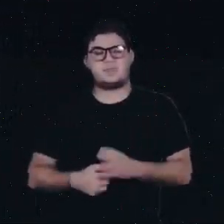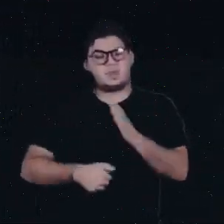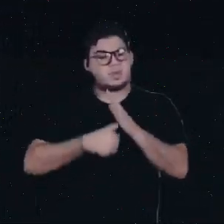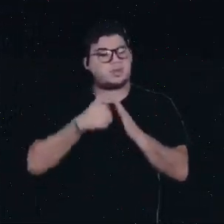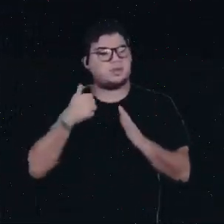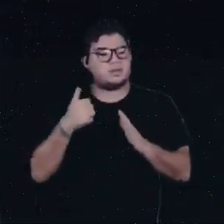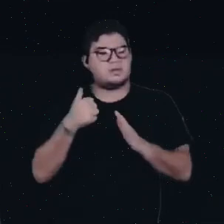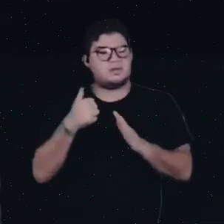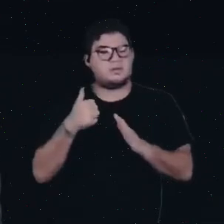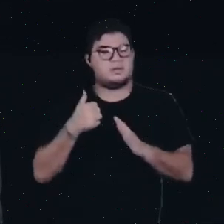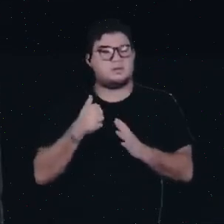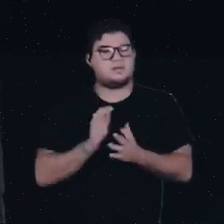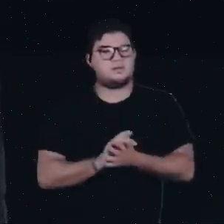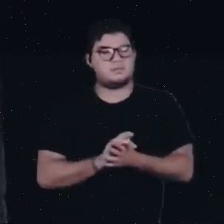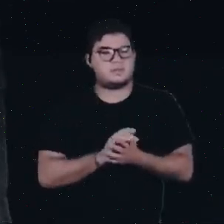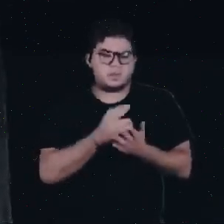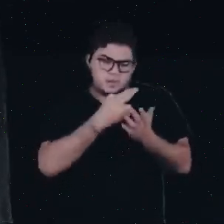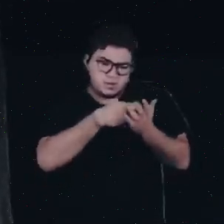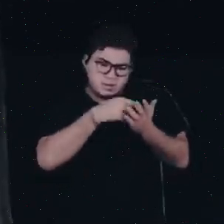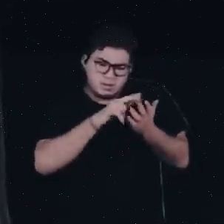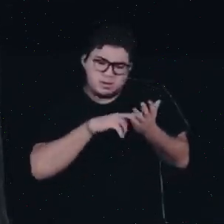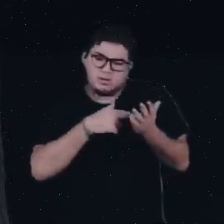Primeiro, o esboço.